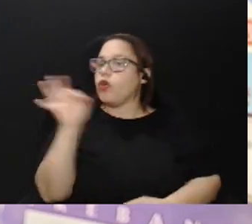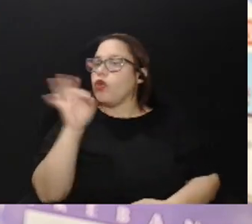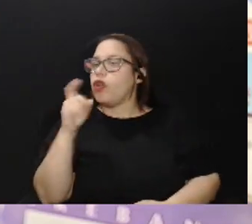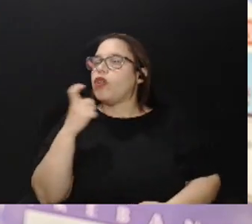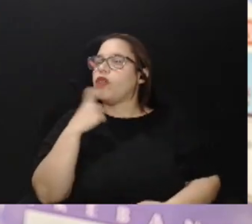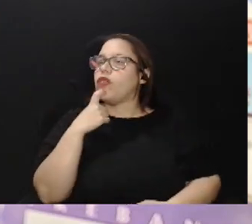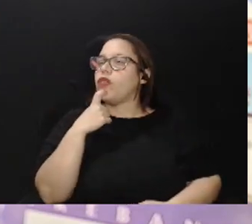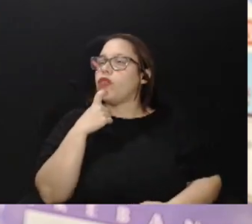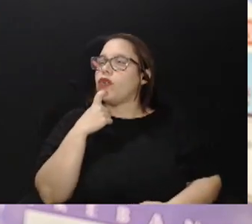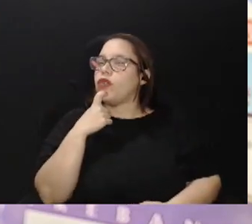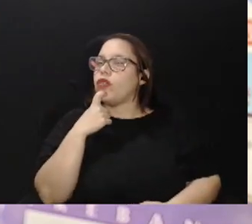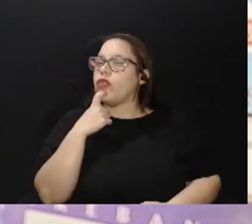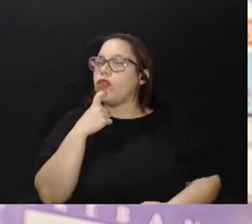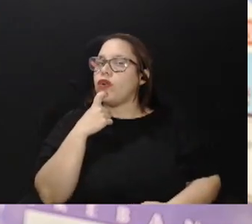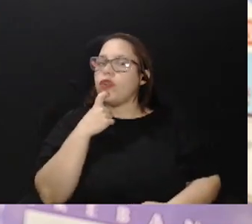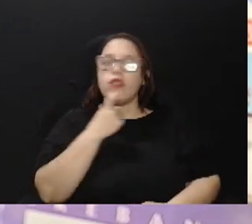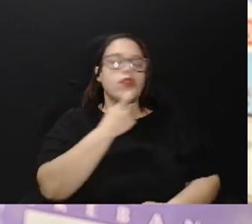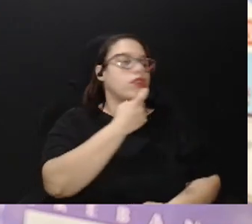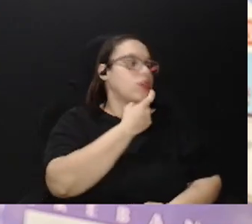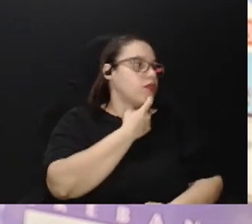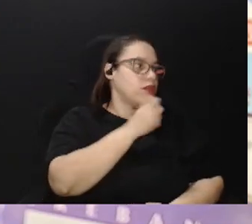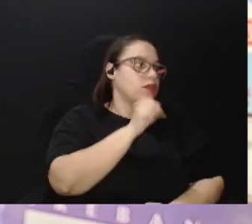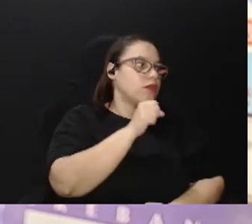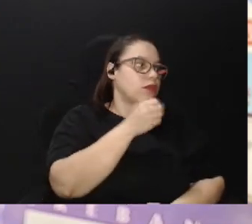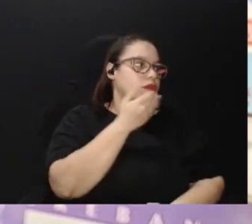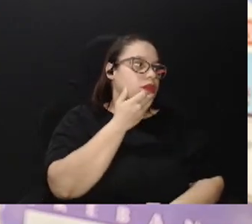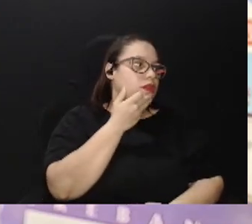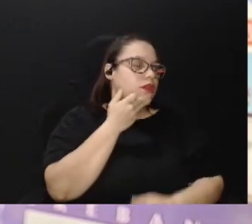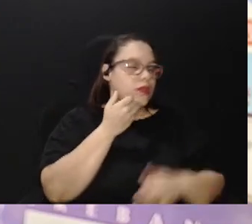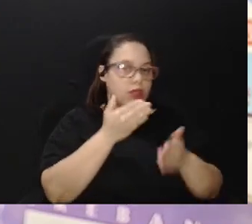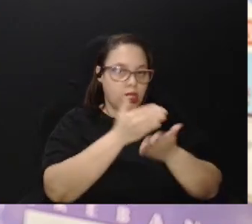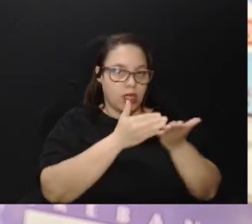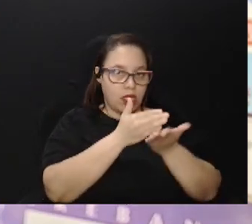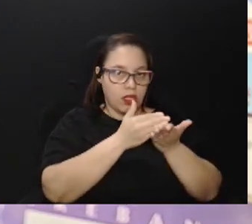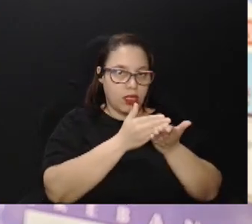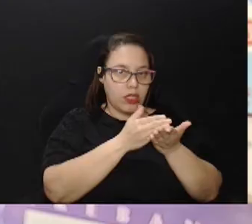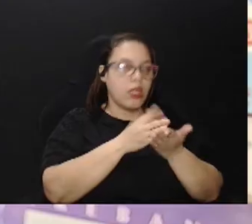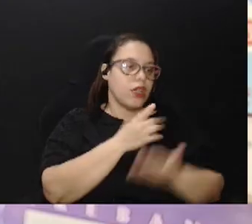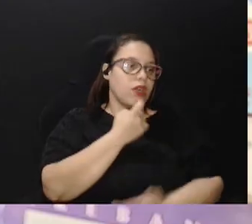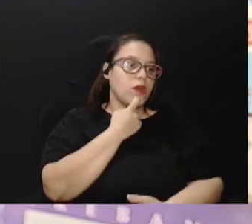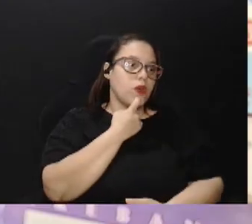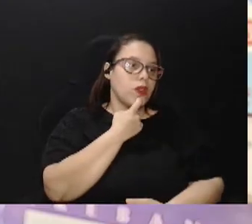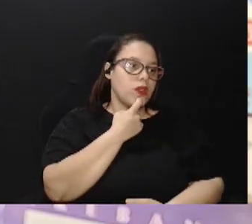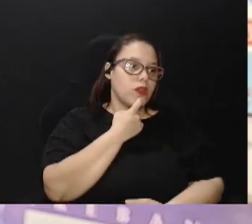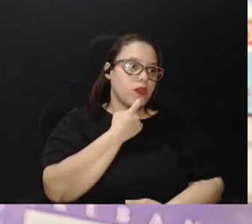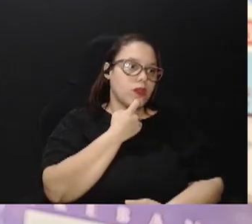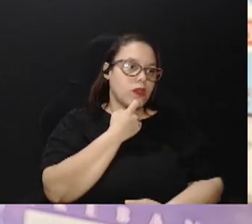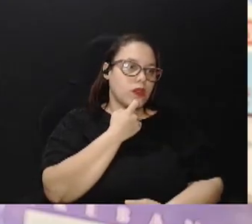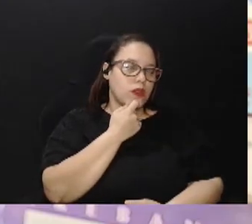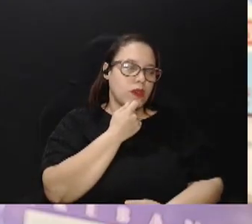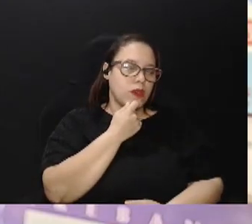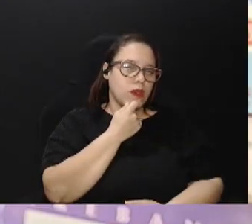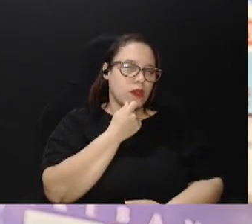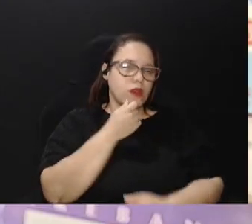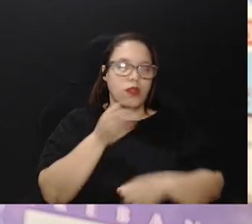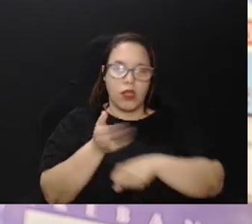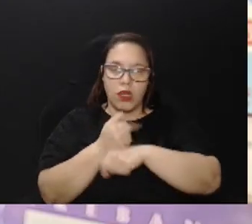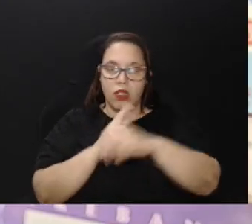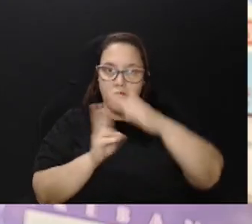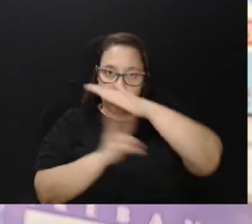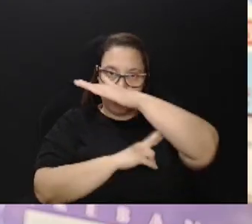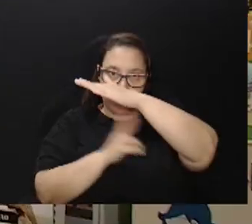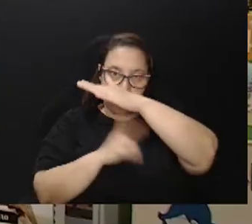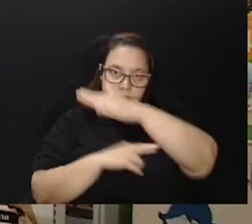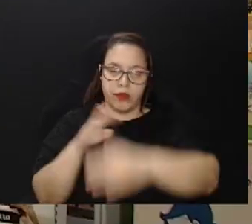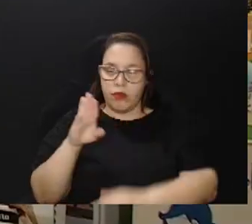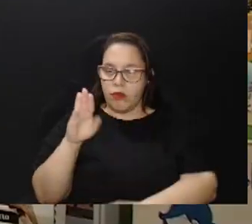é Campinas ainda? É Campinas ainda. É na divisa, mas é Campinas. É antes da rodovia Bandeirantes,